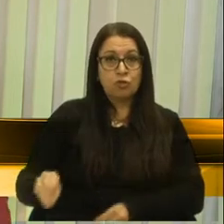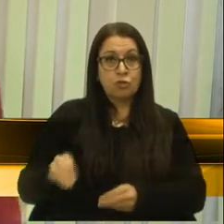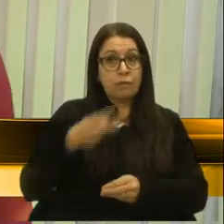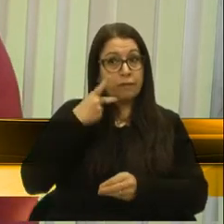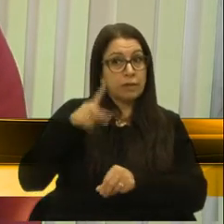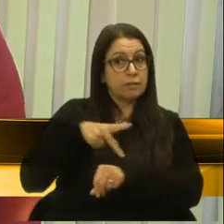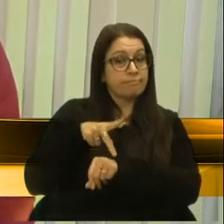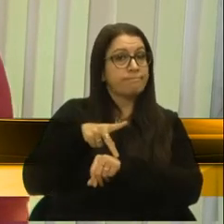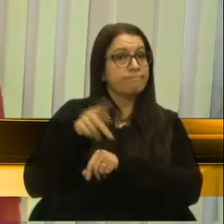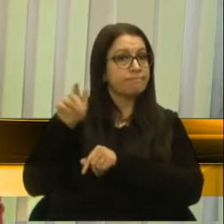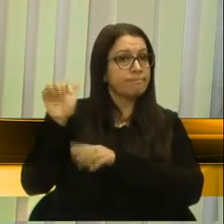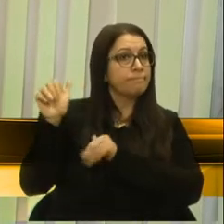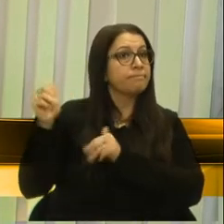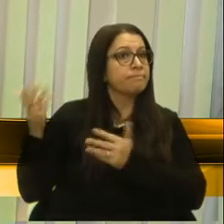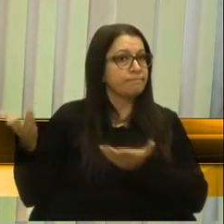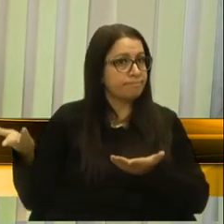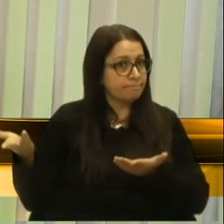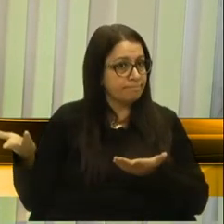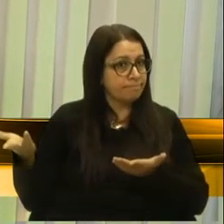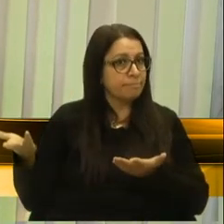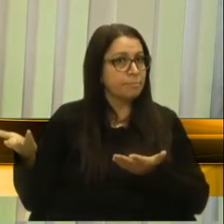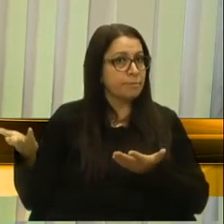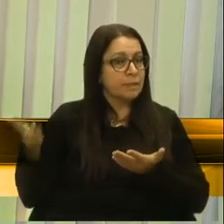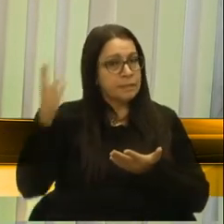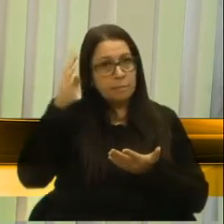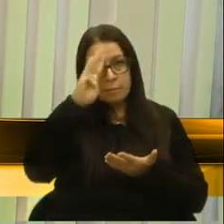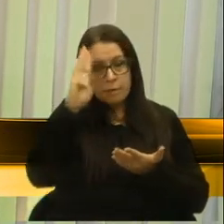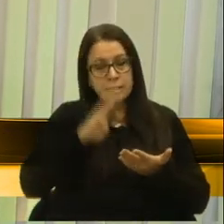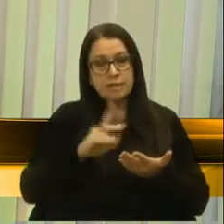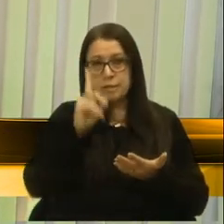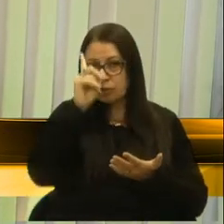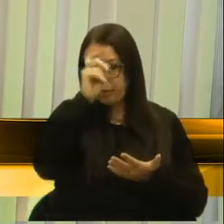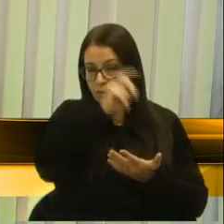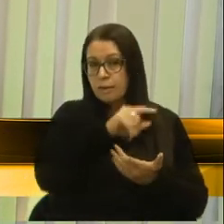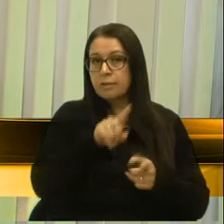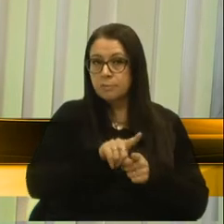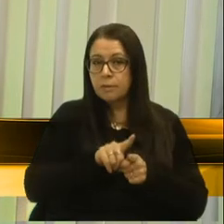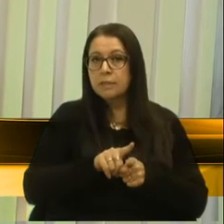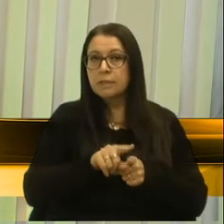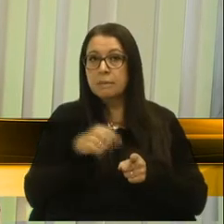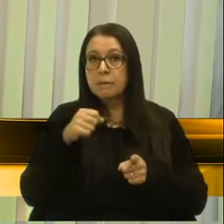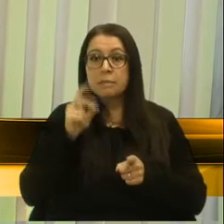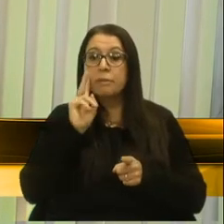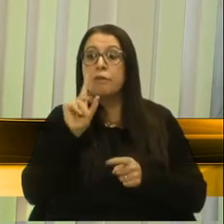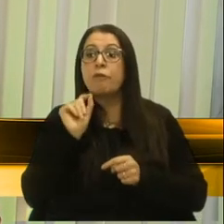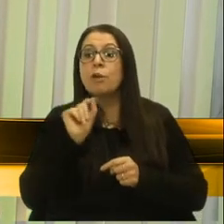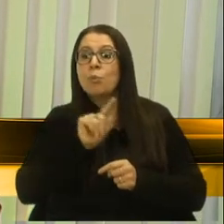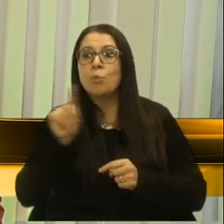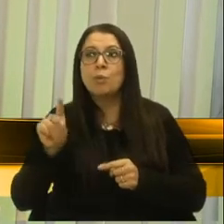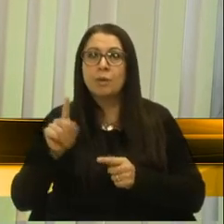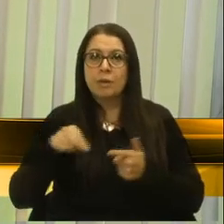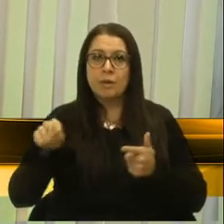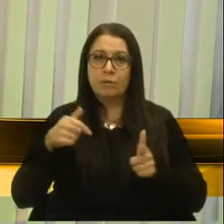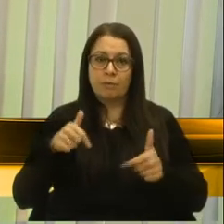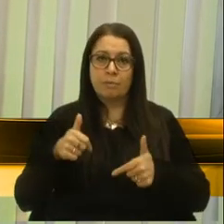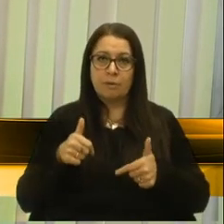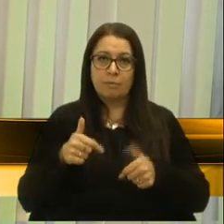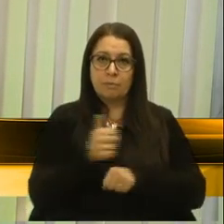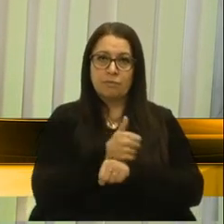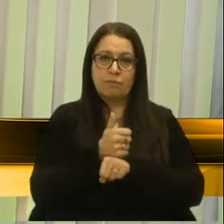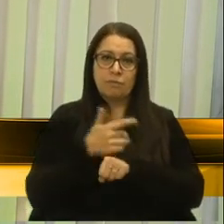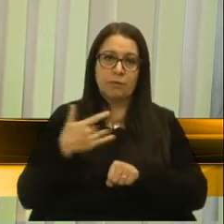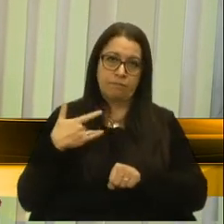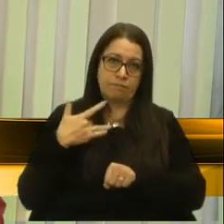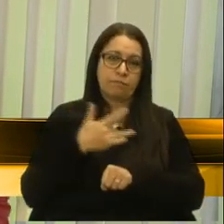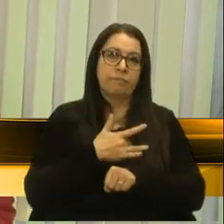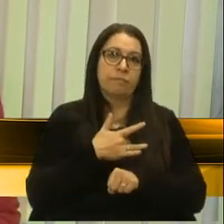estamos no Brasil, a gente sabe que a dificuldade também é grande, então a gente precisa identificar as condições de trabalho dos profissionais de saúde.